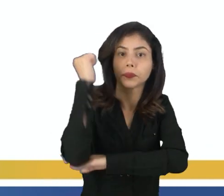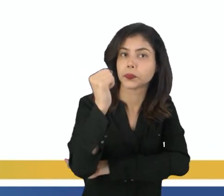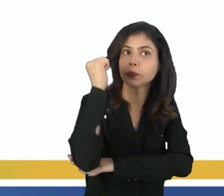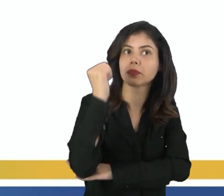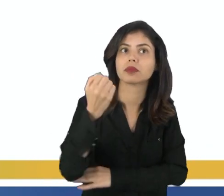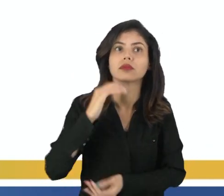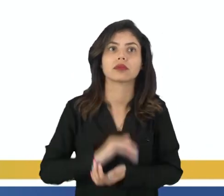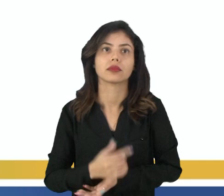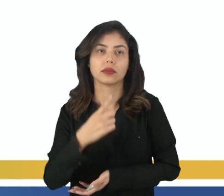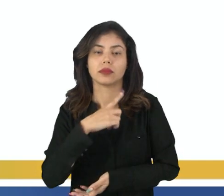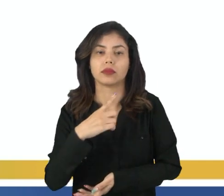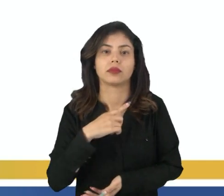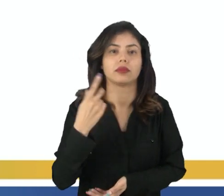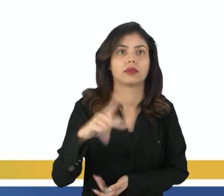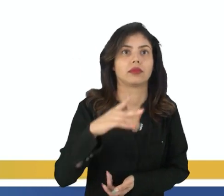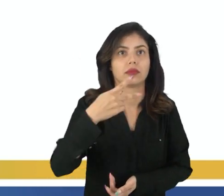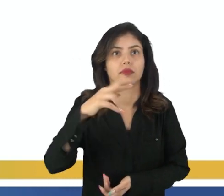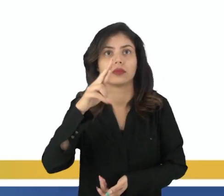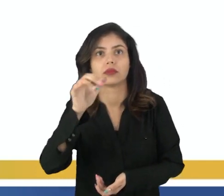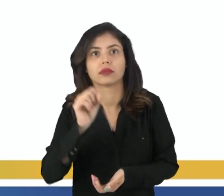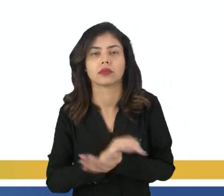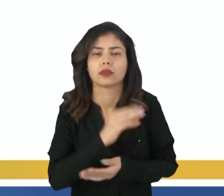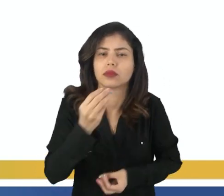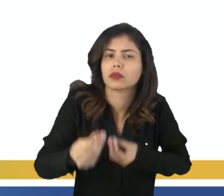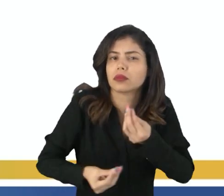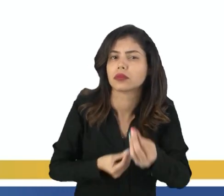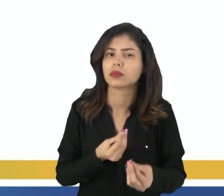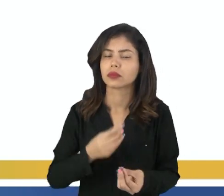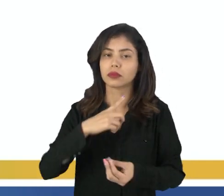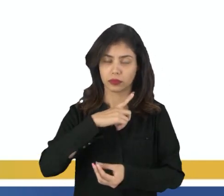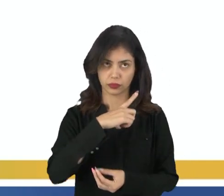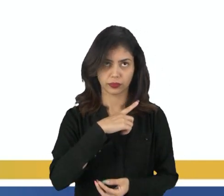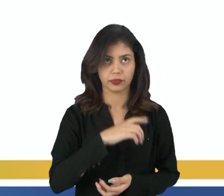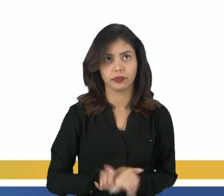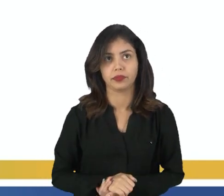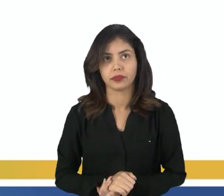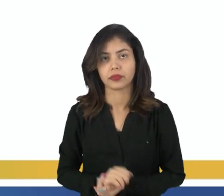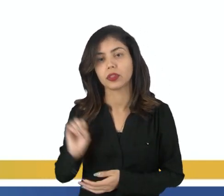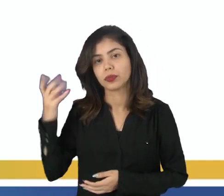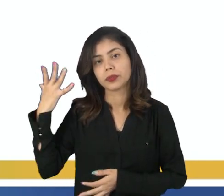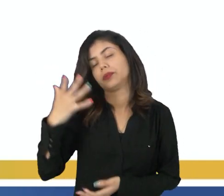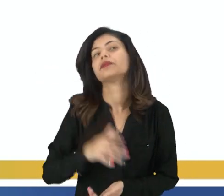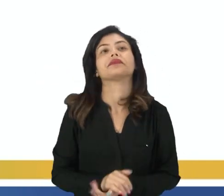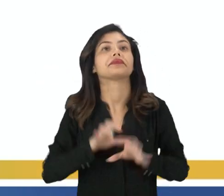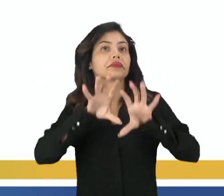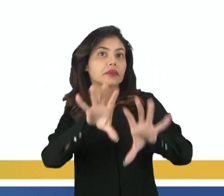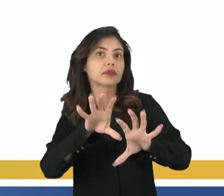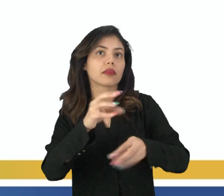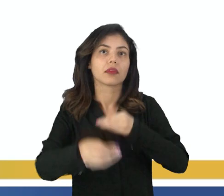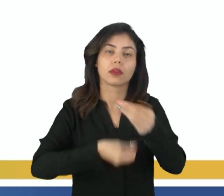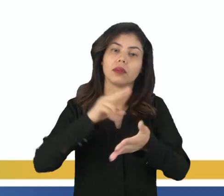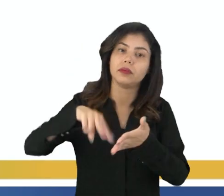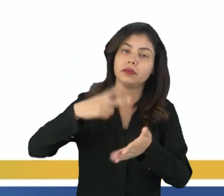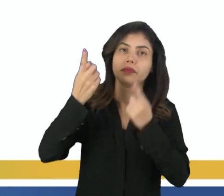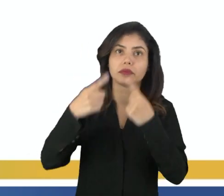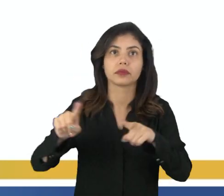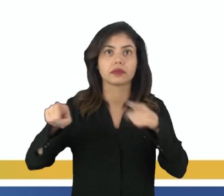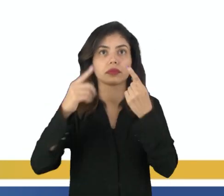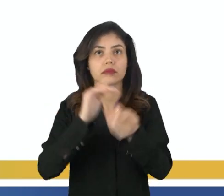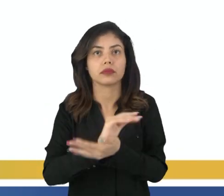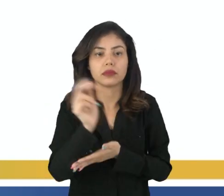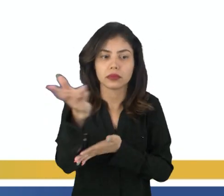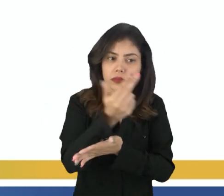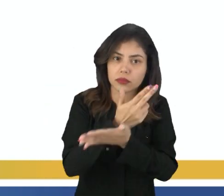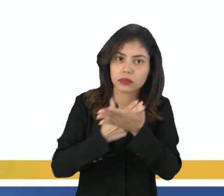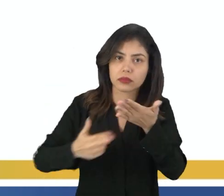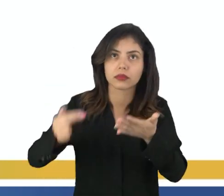caçadas para contar aos seus pares como as situações ocorreram. Assim como a dança, a música e